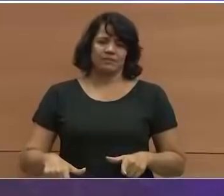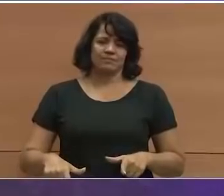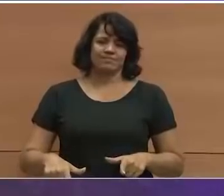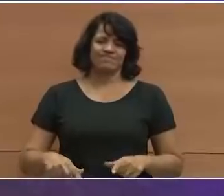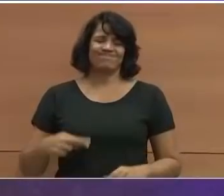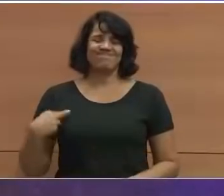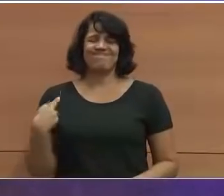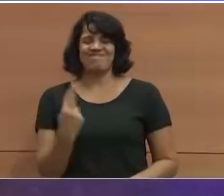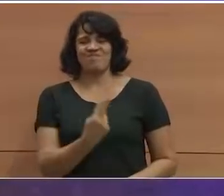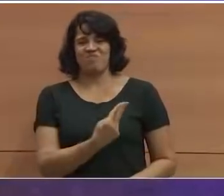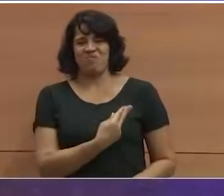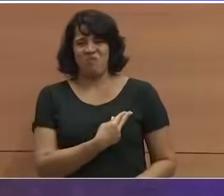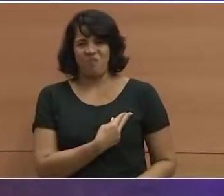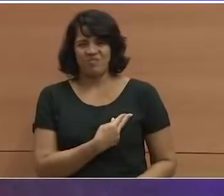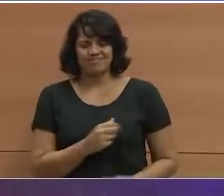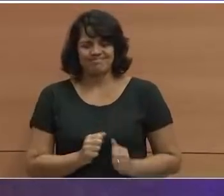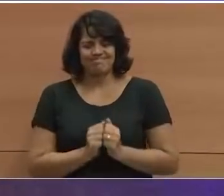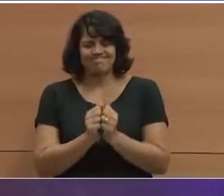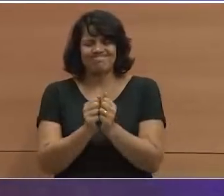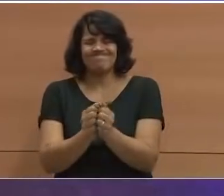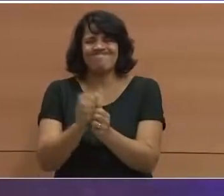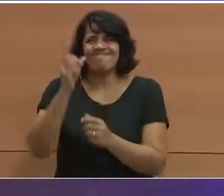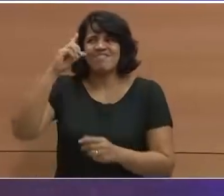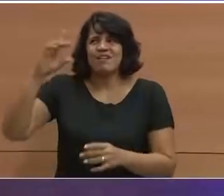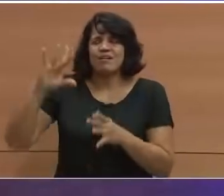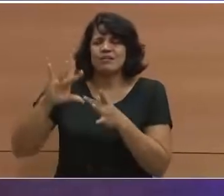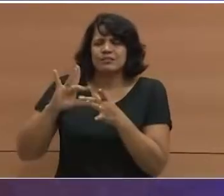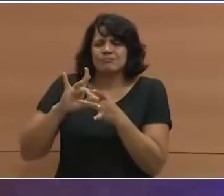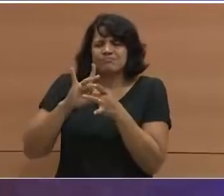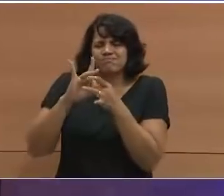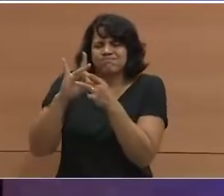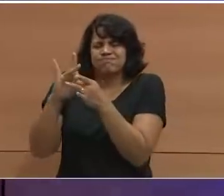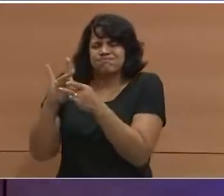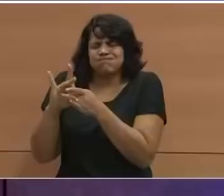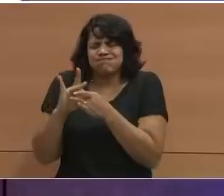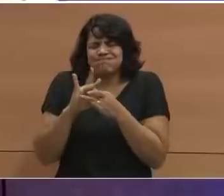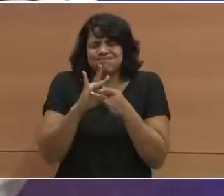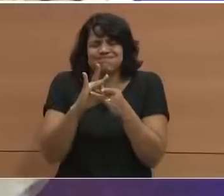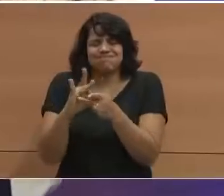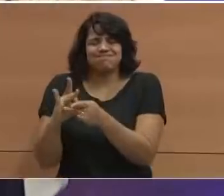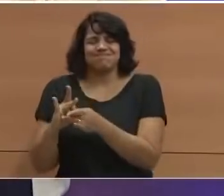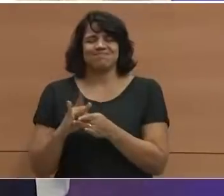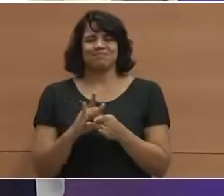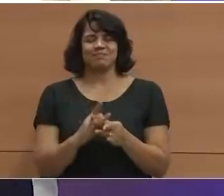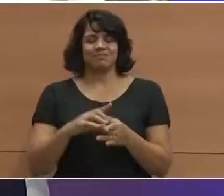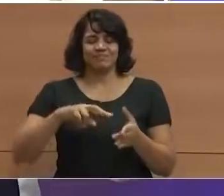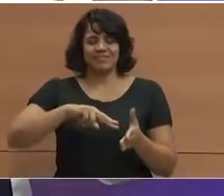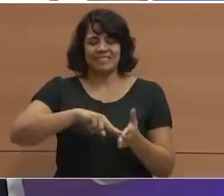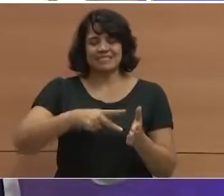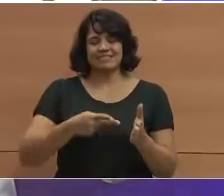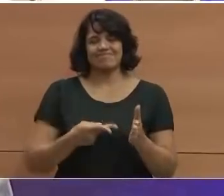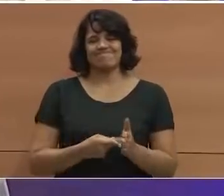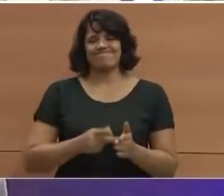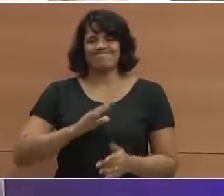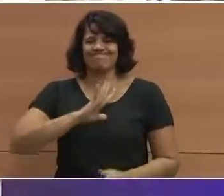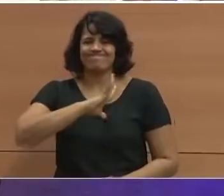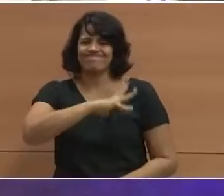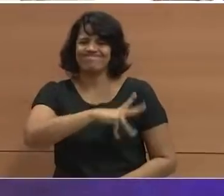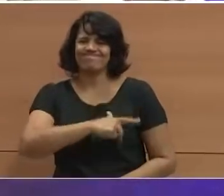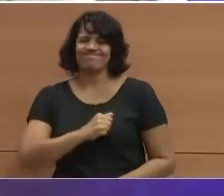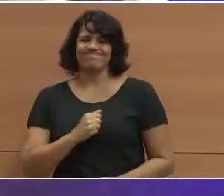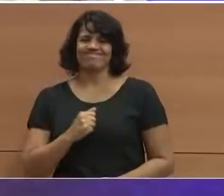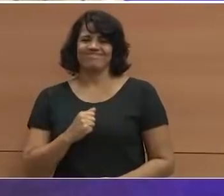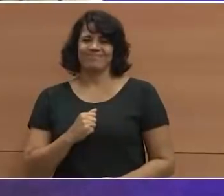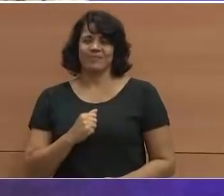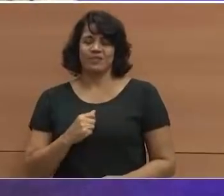e Deus nos tornaremos inseparáveis. Isso é o significado do amor. Nós seremos